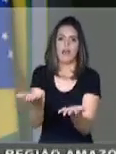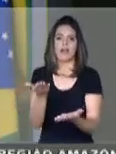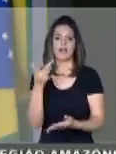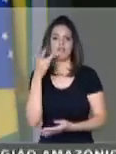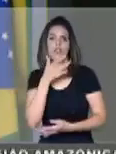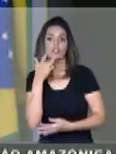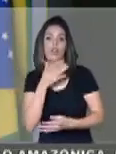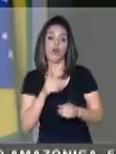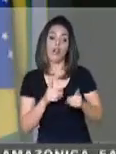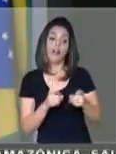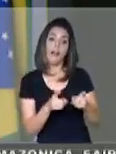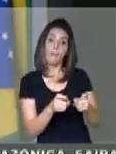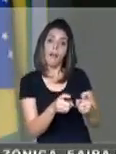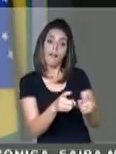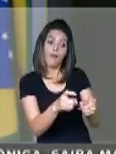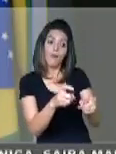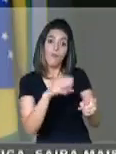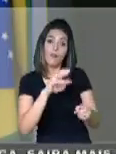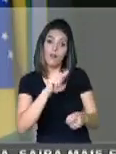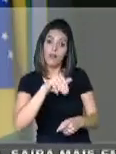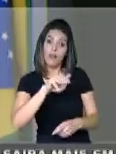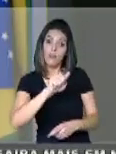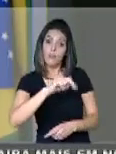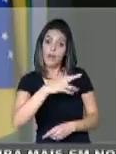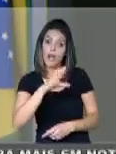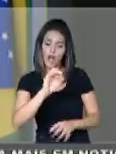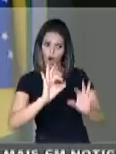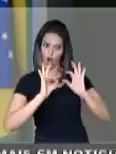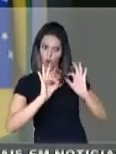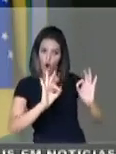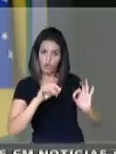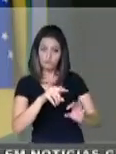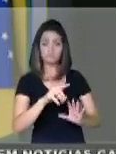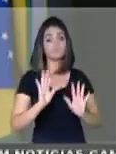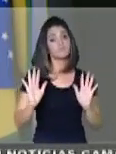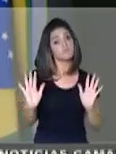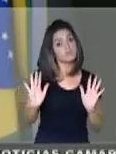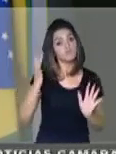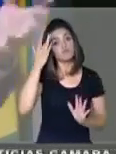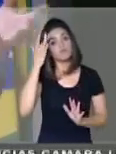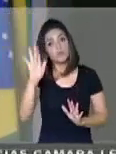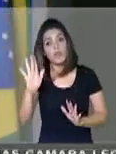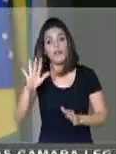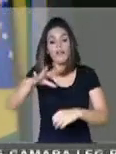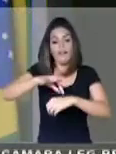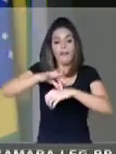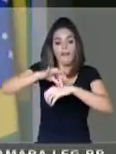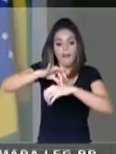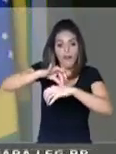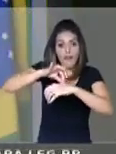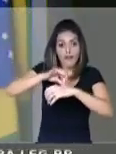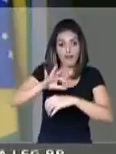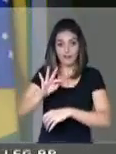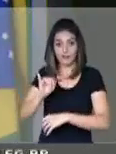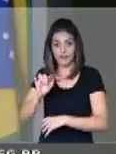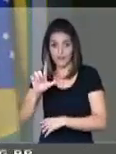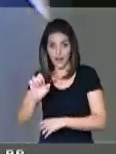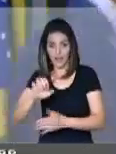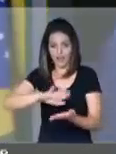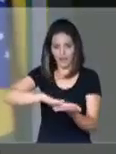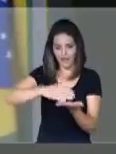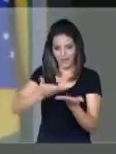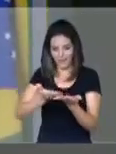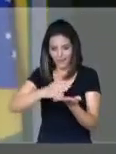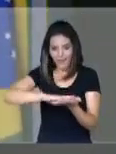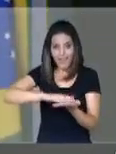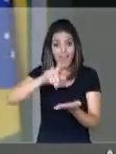Ou um camarão é item de luxo ou não? Será que um filé é item de luxo ou não? Isso